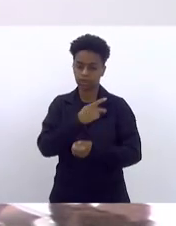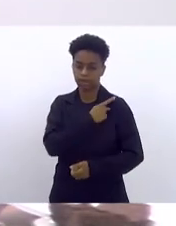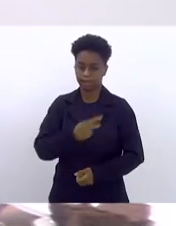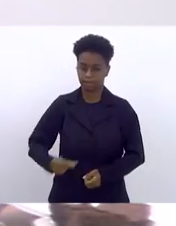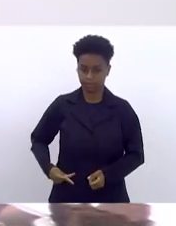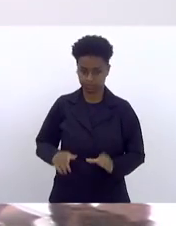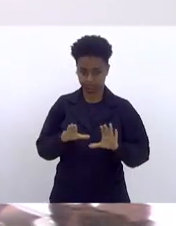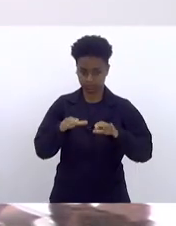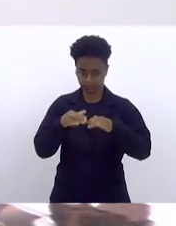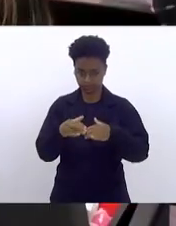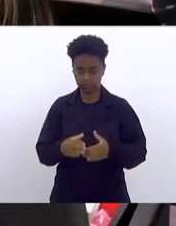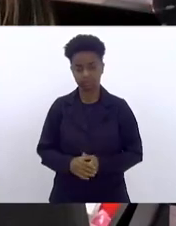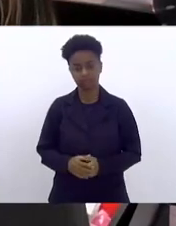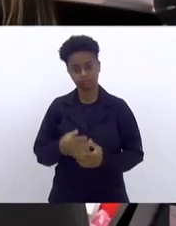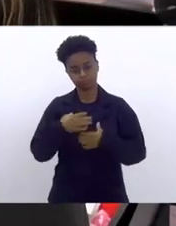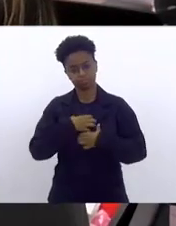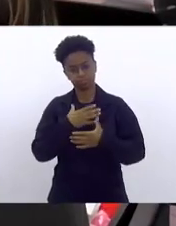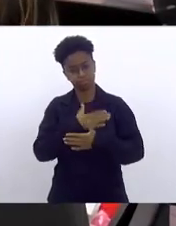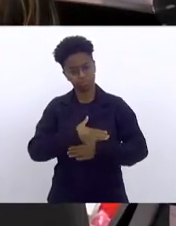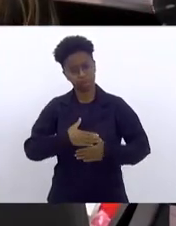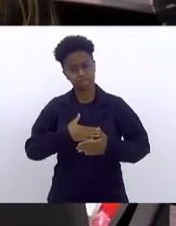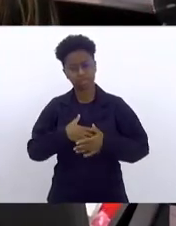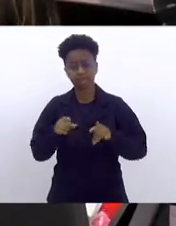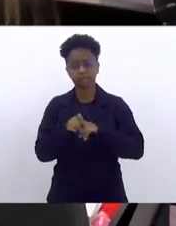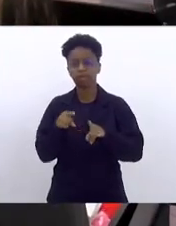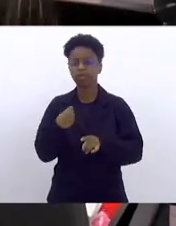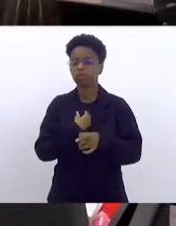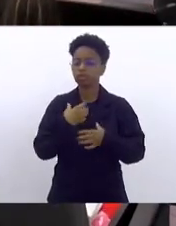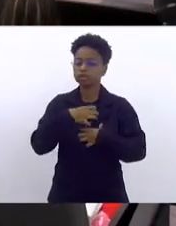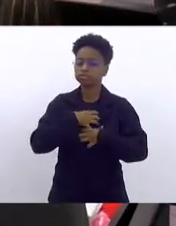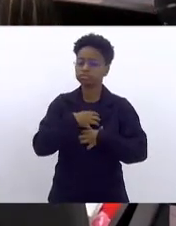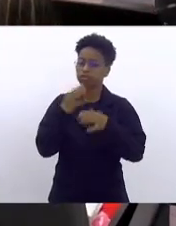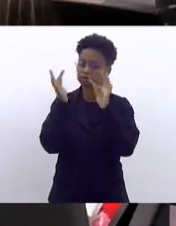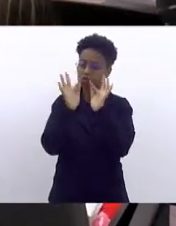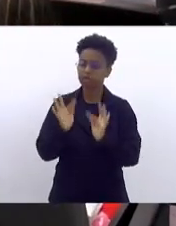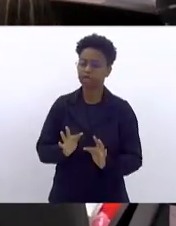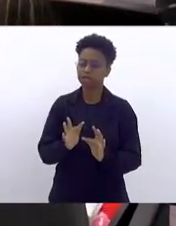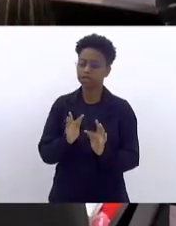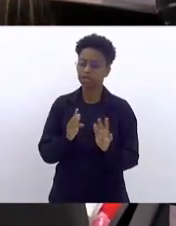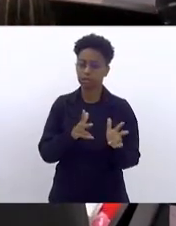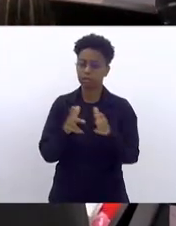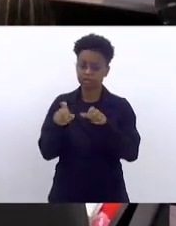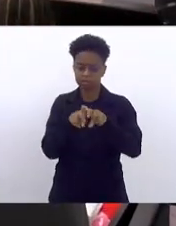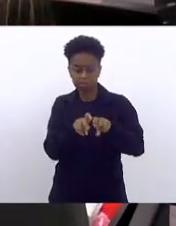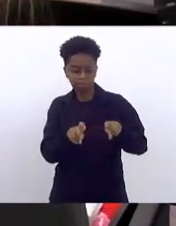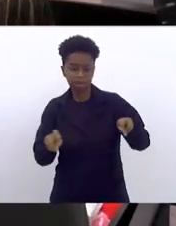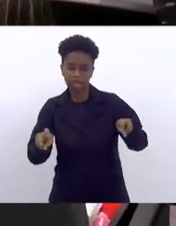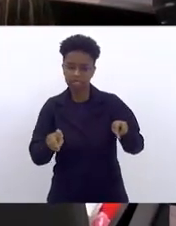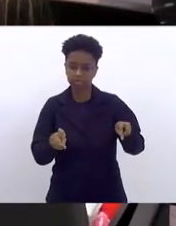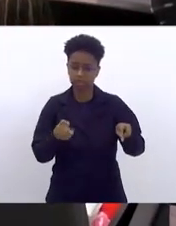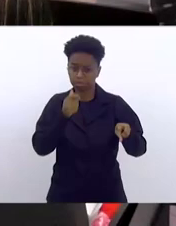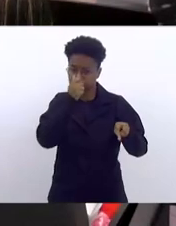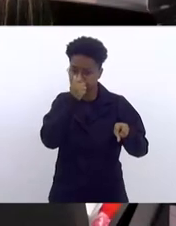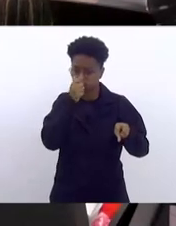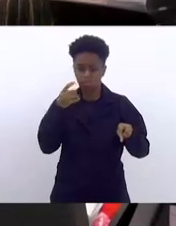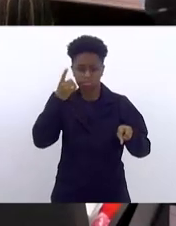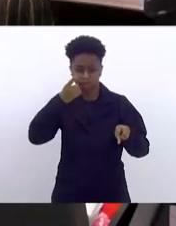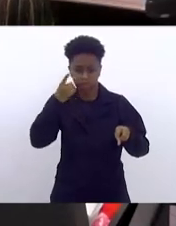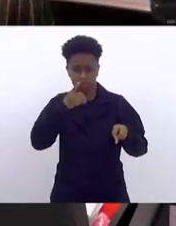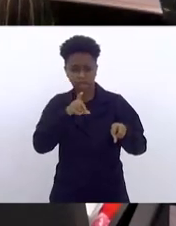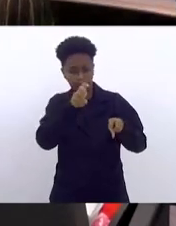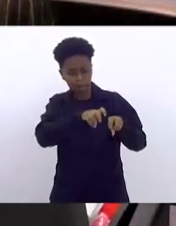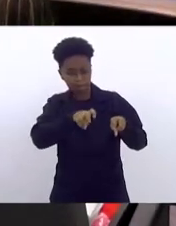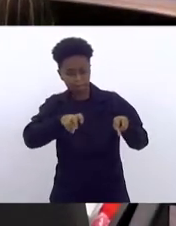comissão é um prazer e a gente fica muito feliz de ver uma mesa cheia de deputados e